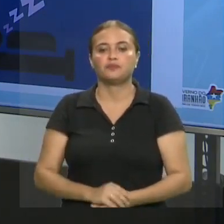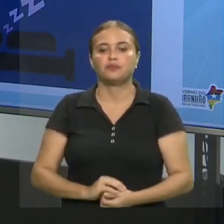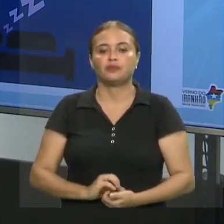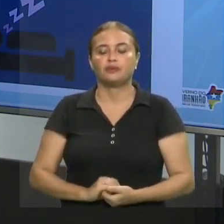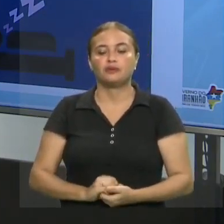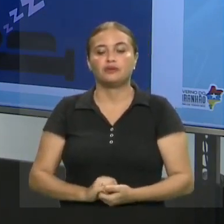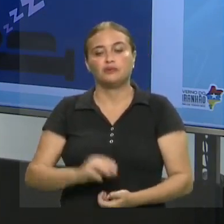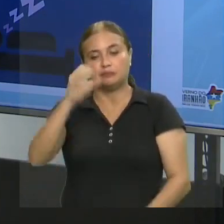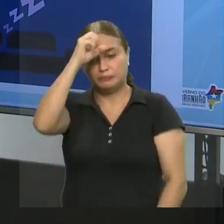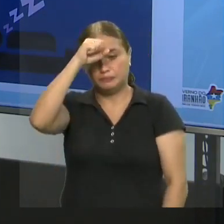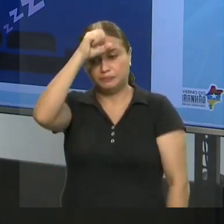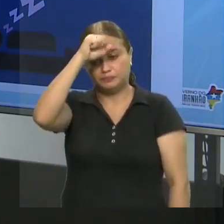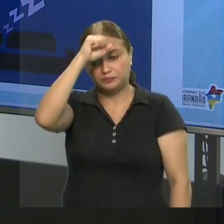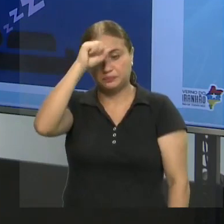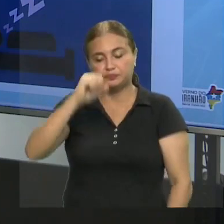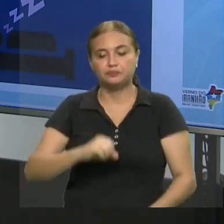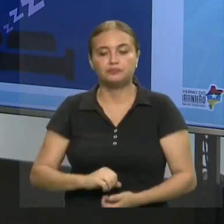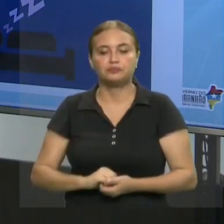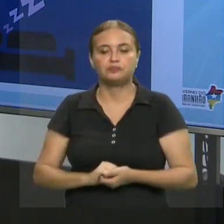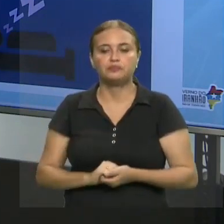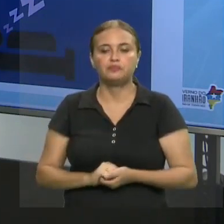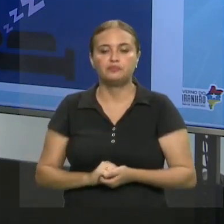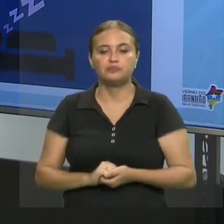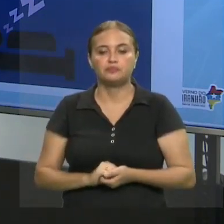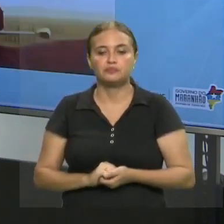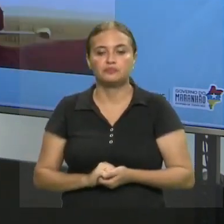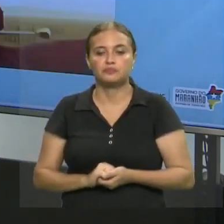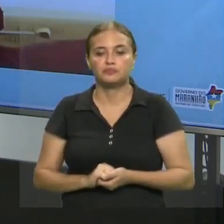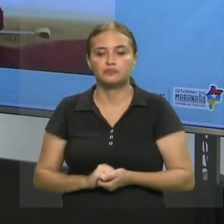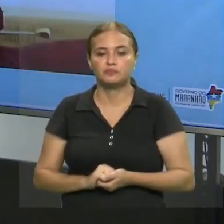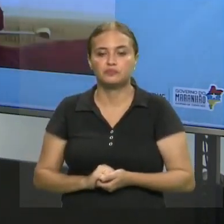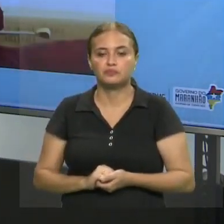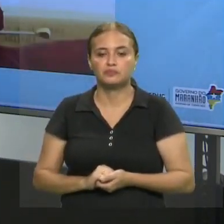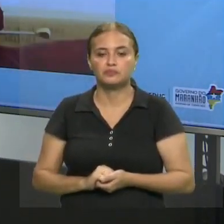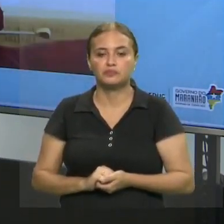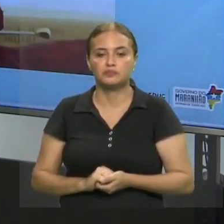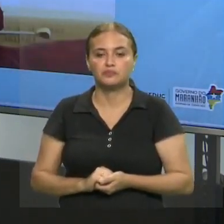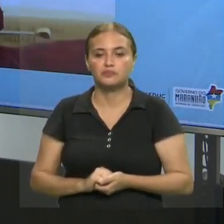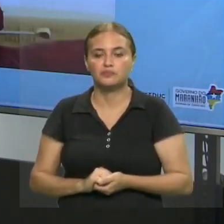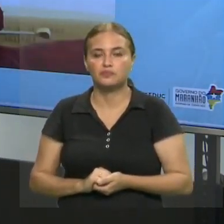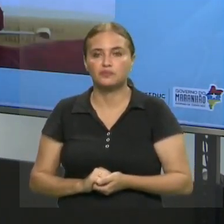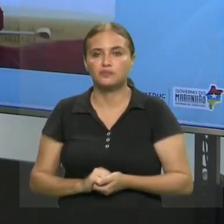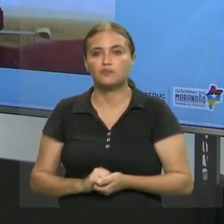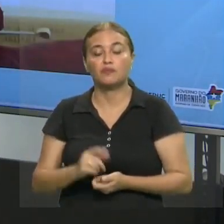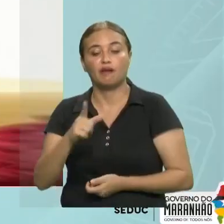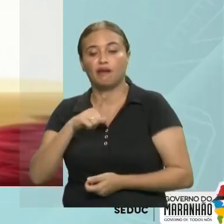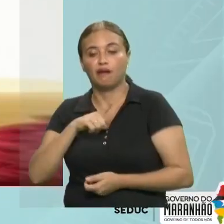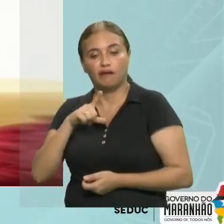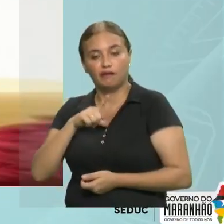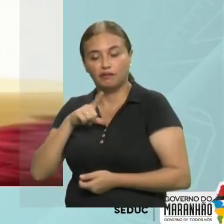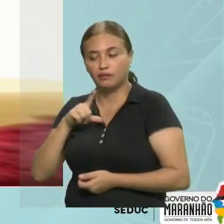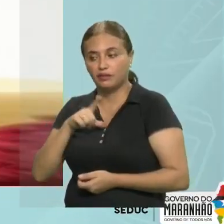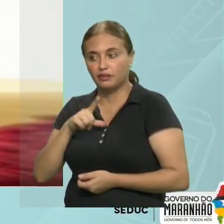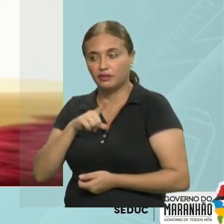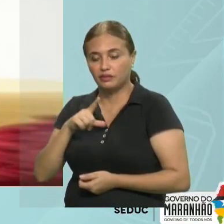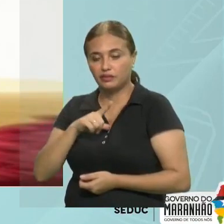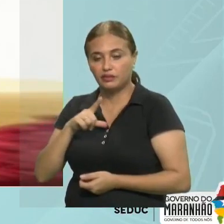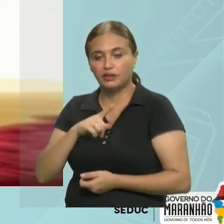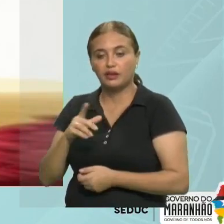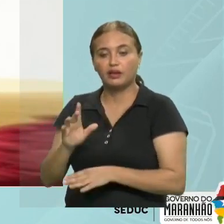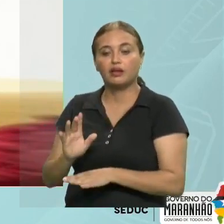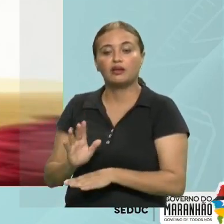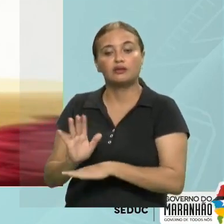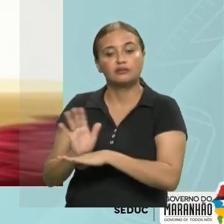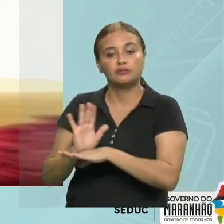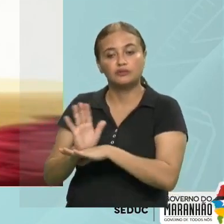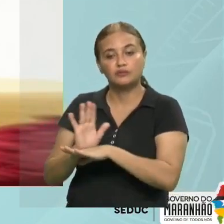processo de aprendizagem. A gente vai ver agora o vídeo, que é o vídeo